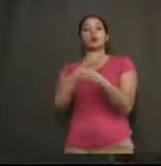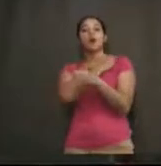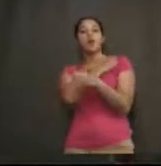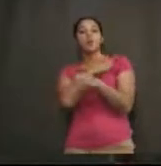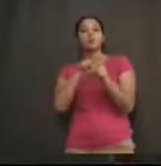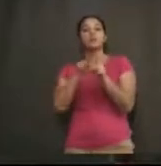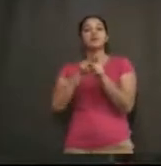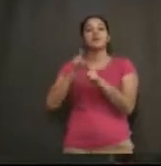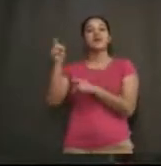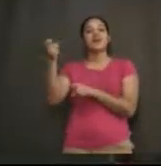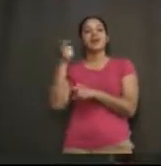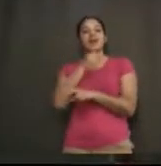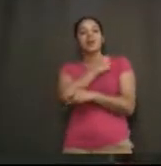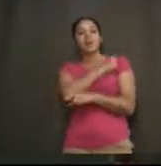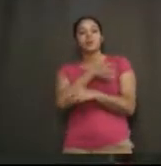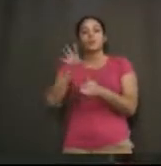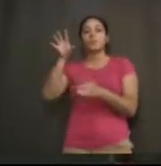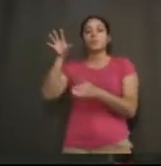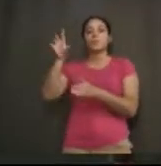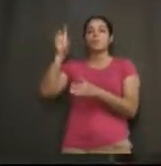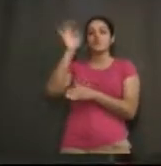da Faculdade de Matemática.